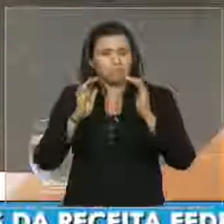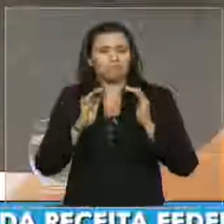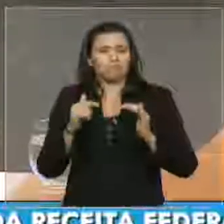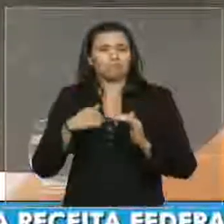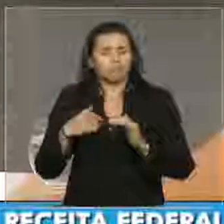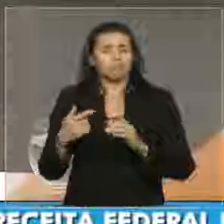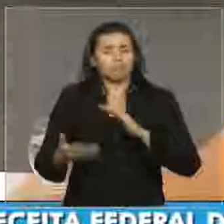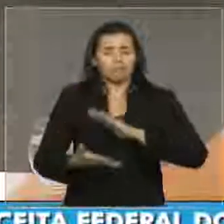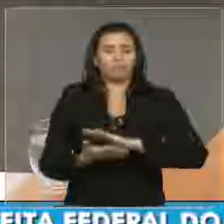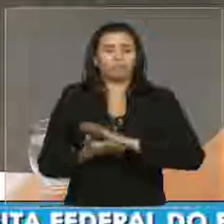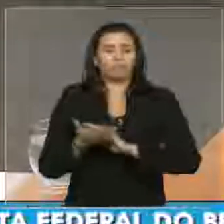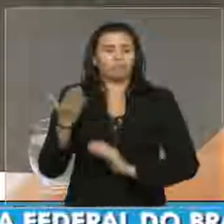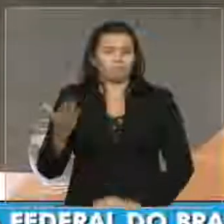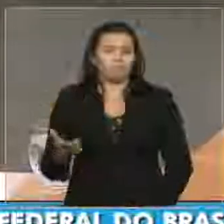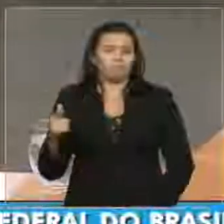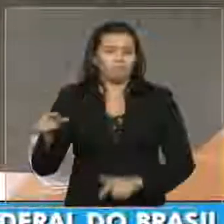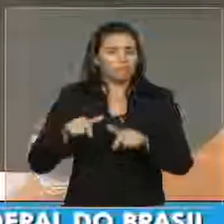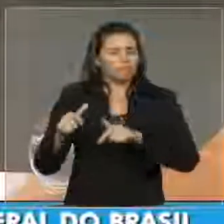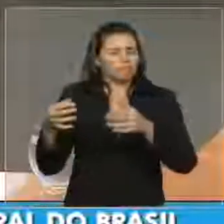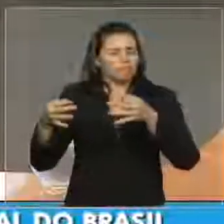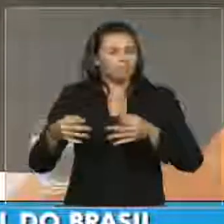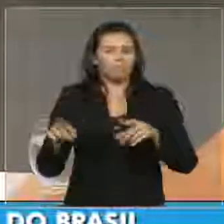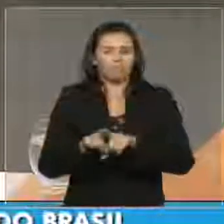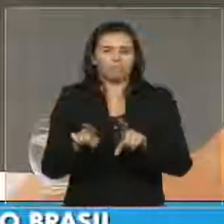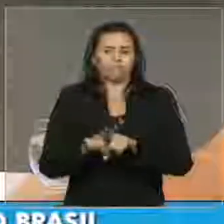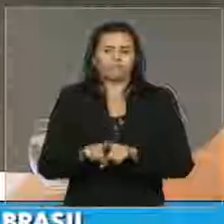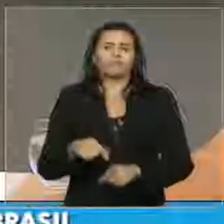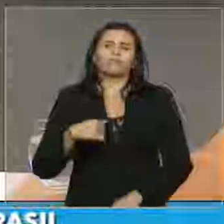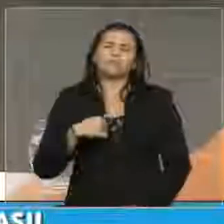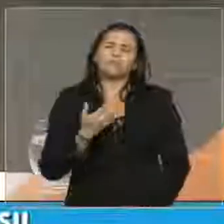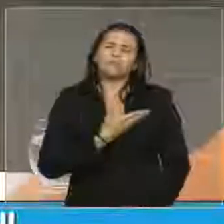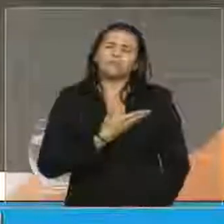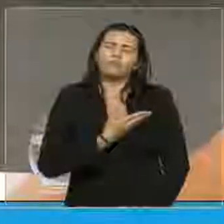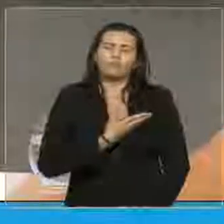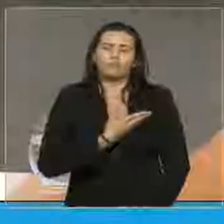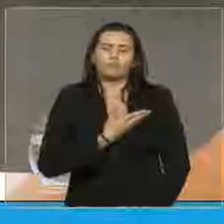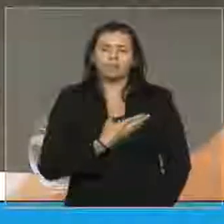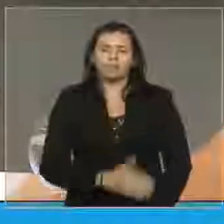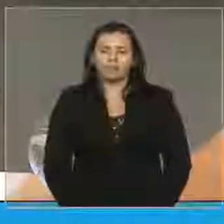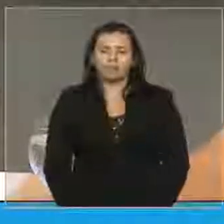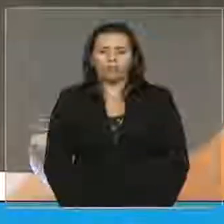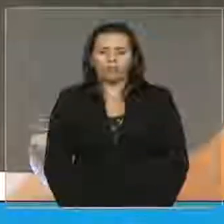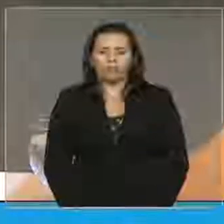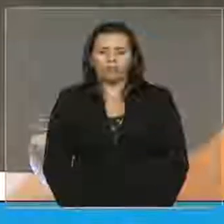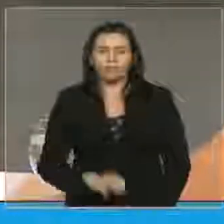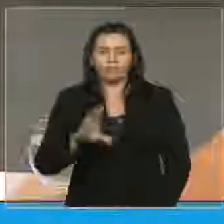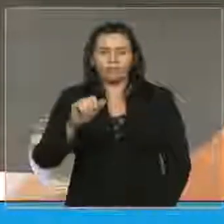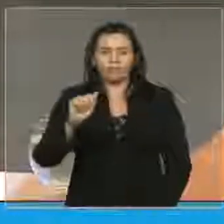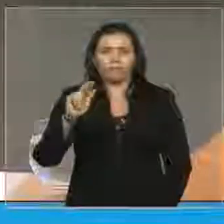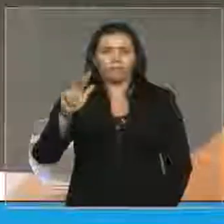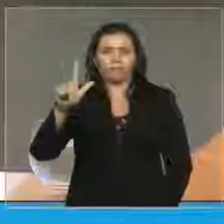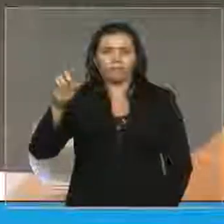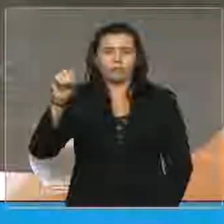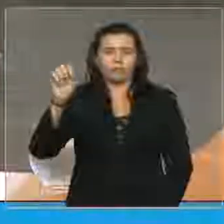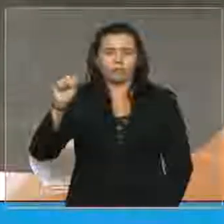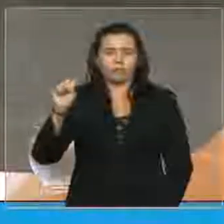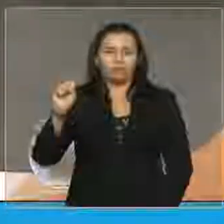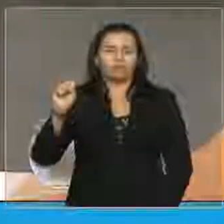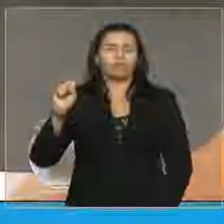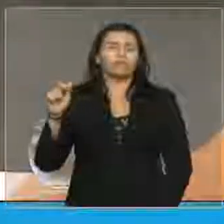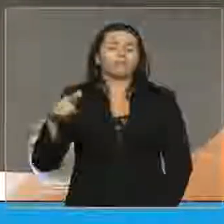a presença do meu amigo, colega, meu companheiro de labuta do gabinete, Carlos Eduardo, delegado adjunto.